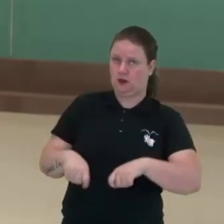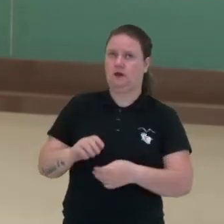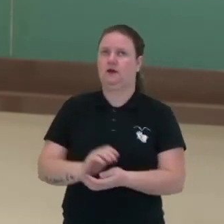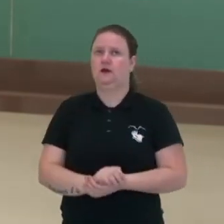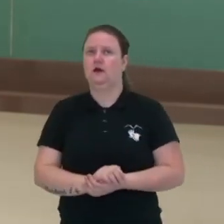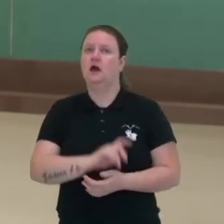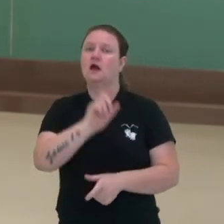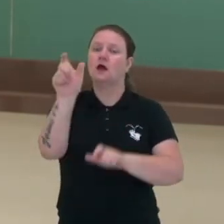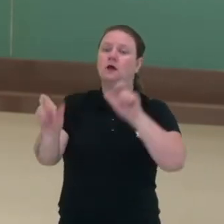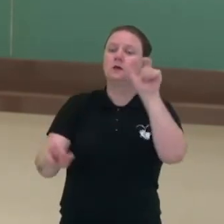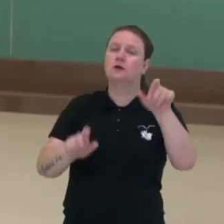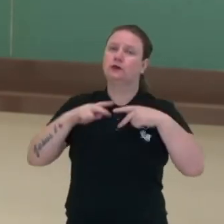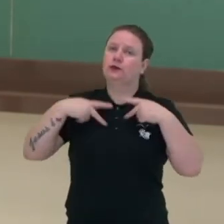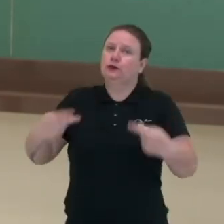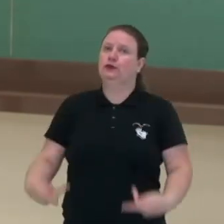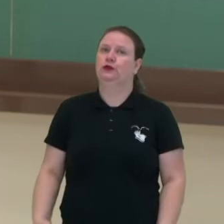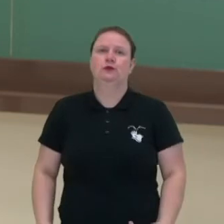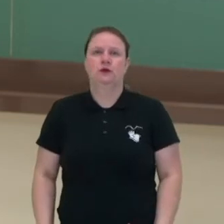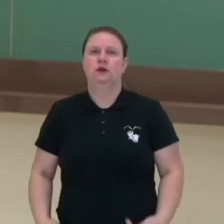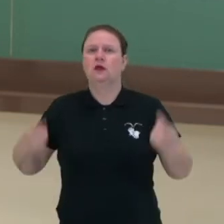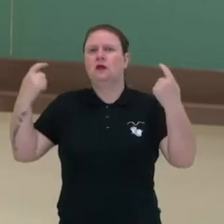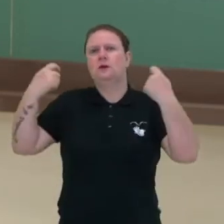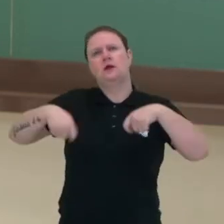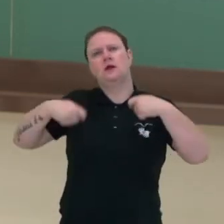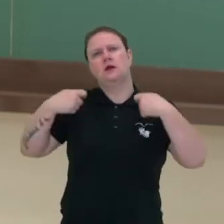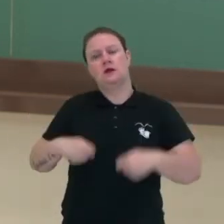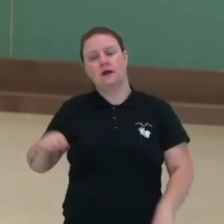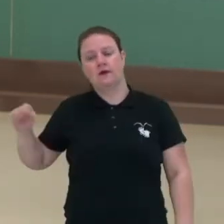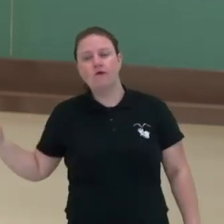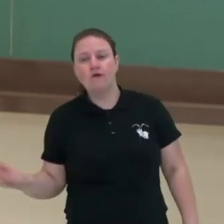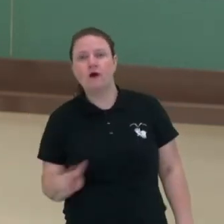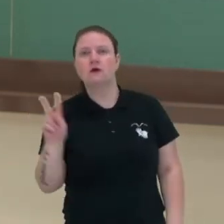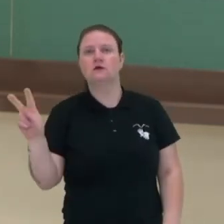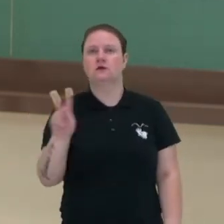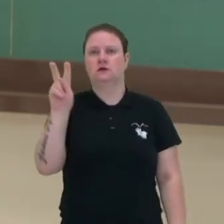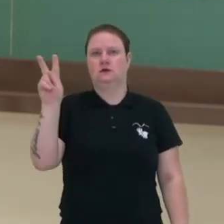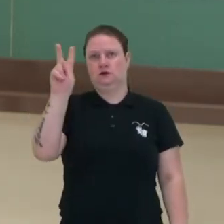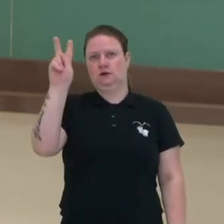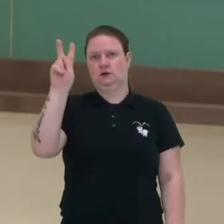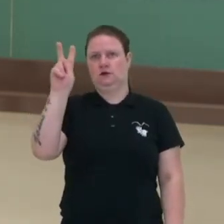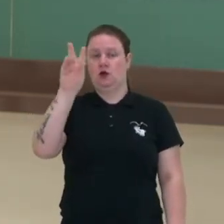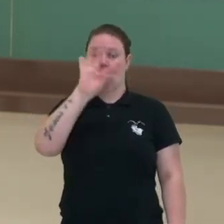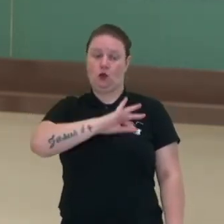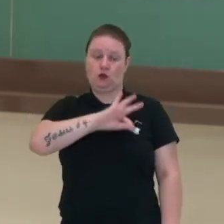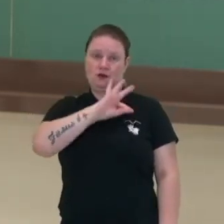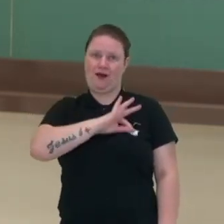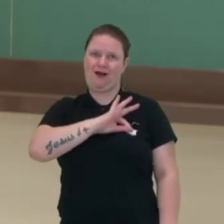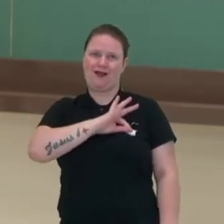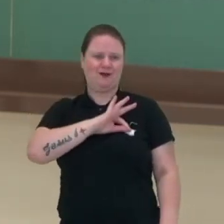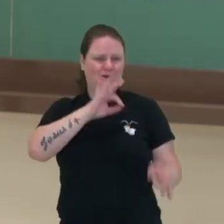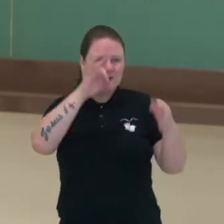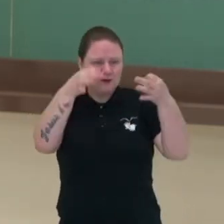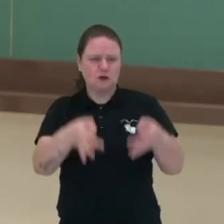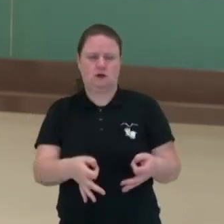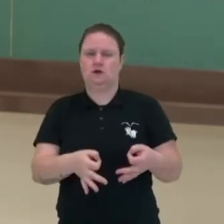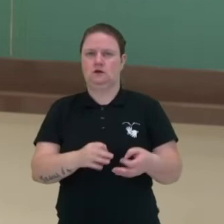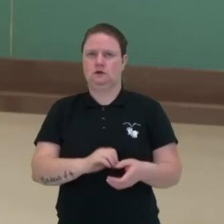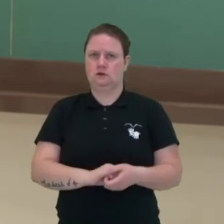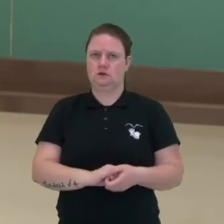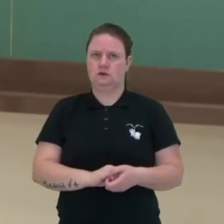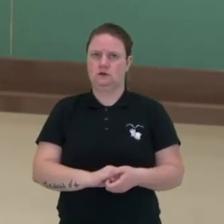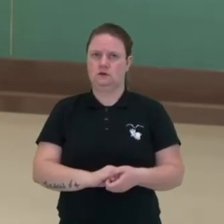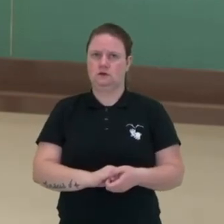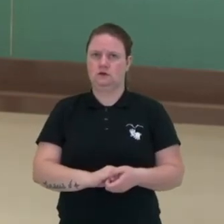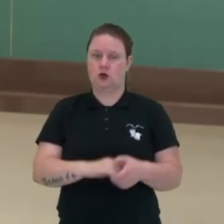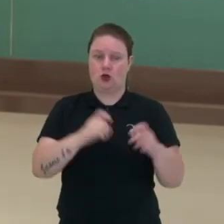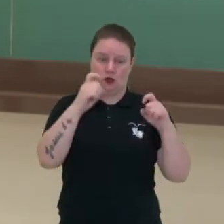a pessoa, o ser humano que executa, precisa ser valorizado, inclusive com um salário digno. Claro, como eu disse, o salário